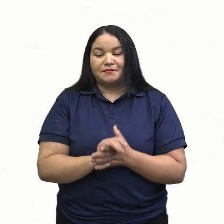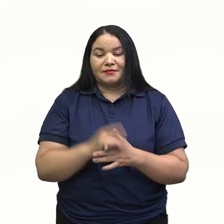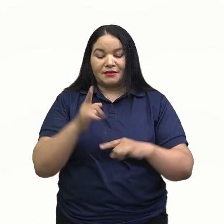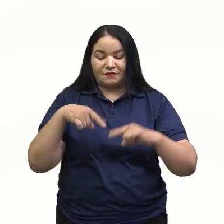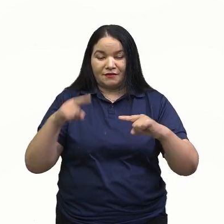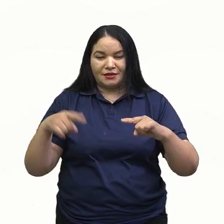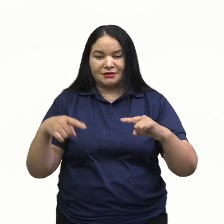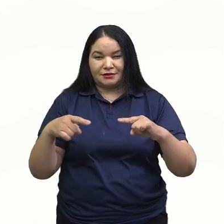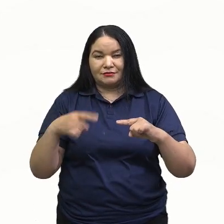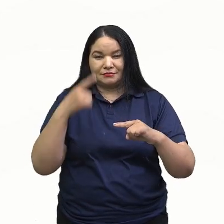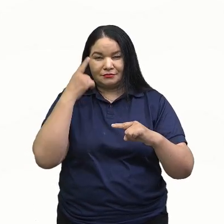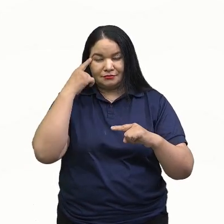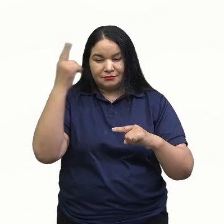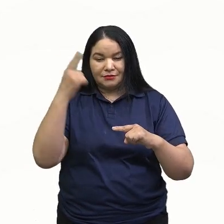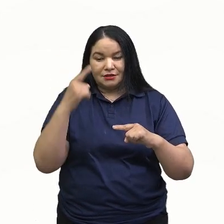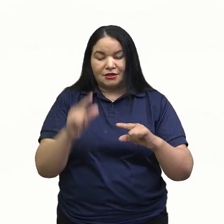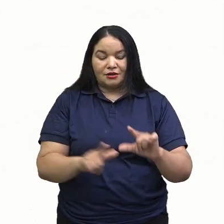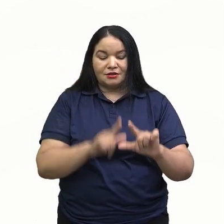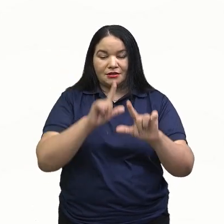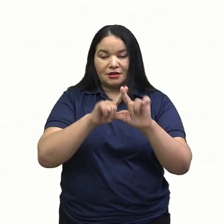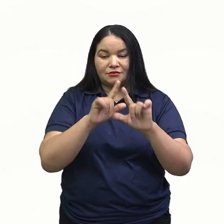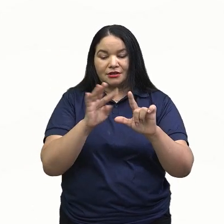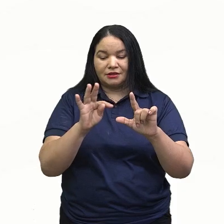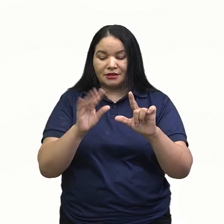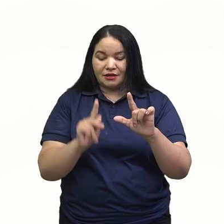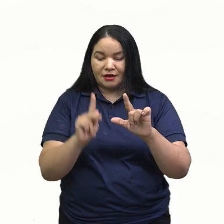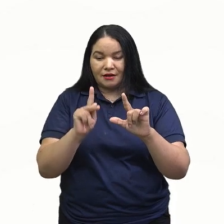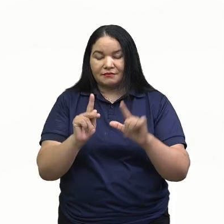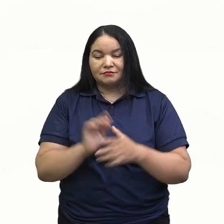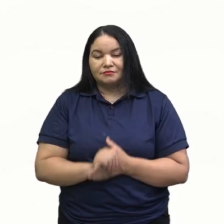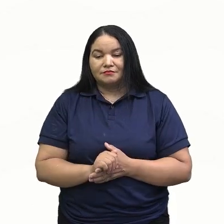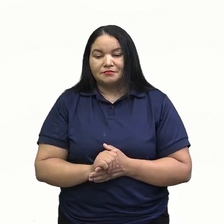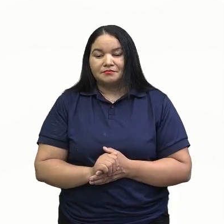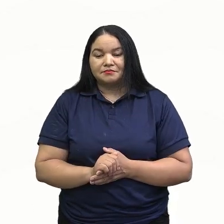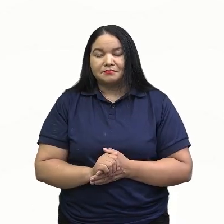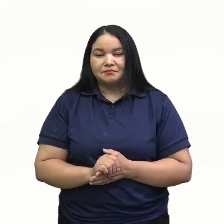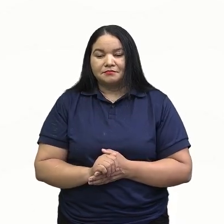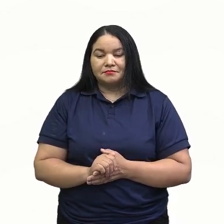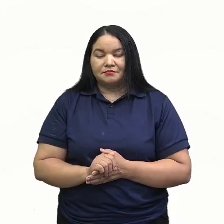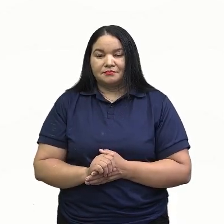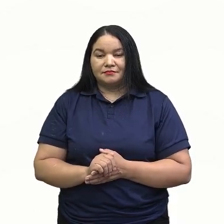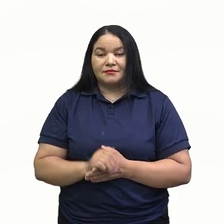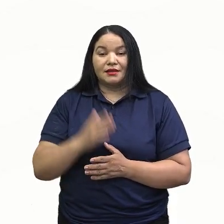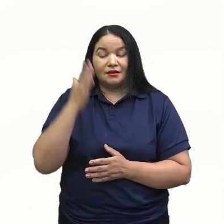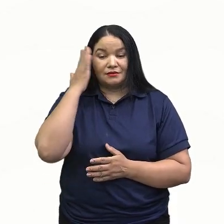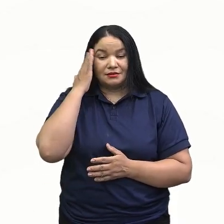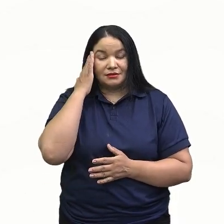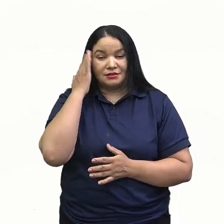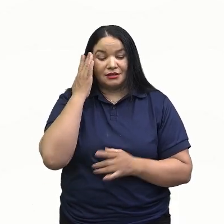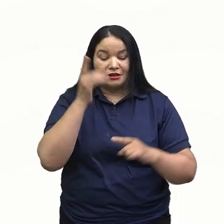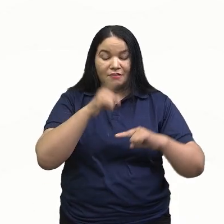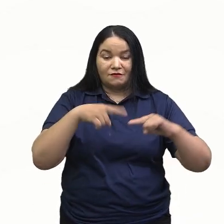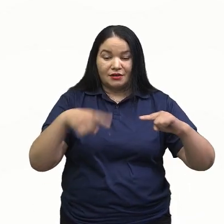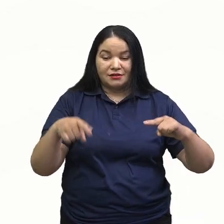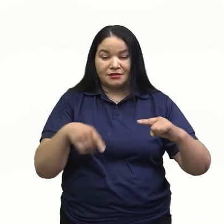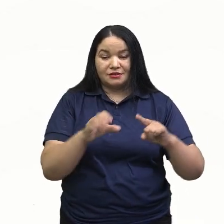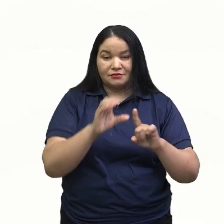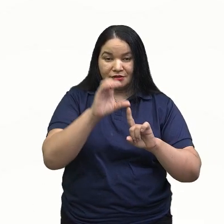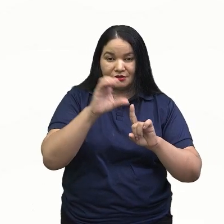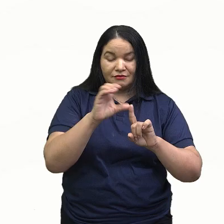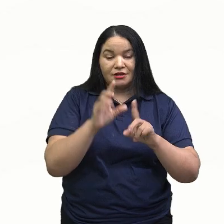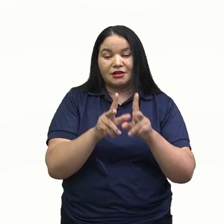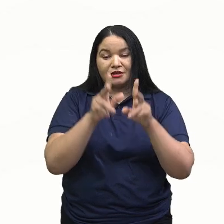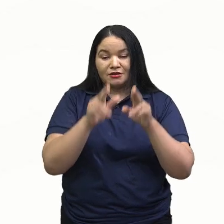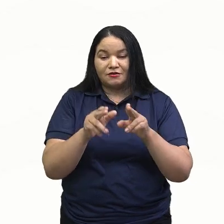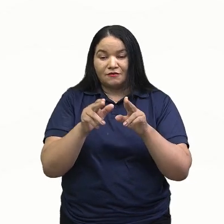TK. Como eu já sei que a temperatura de Celsius, essa variação, é a mesma na temperatura de